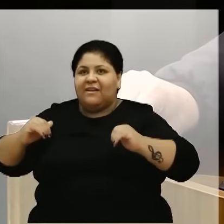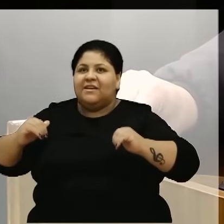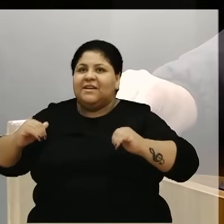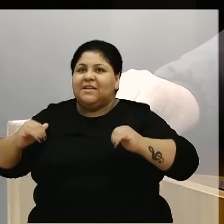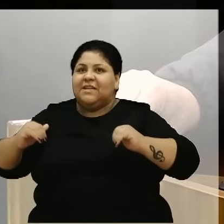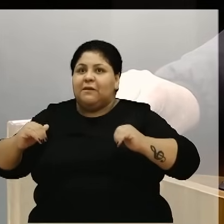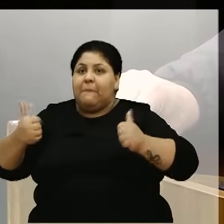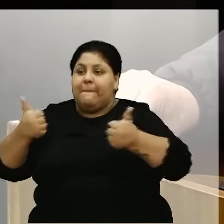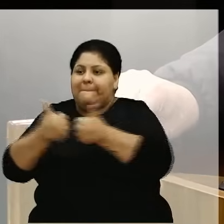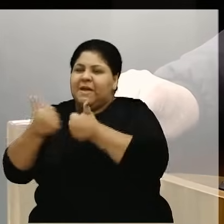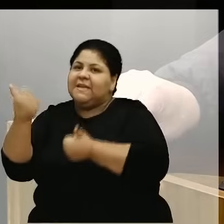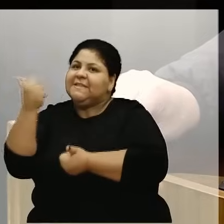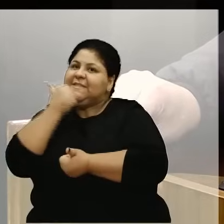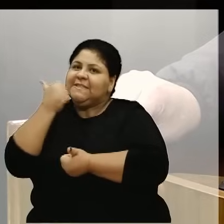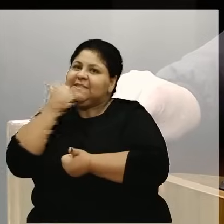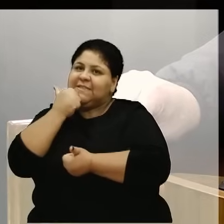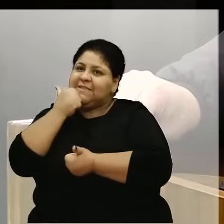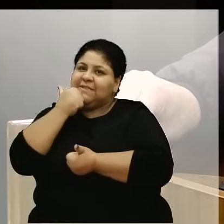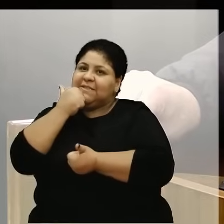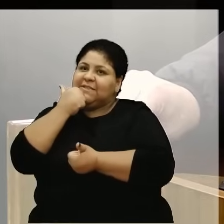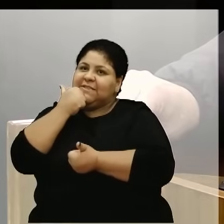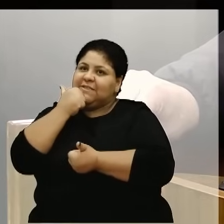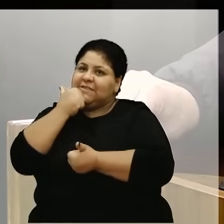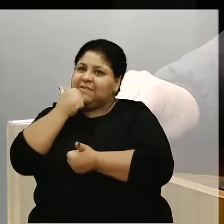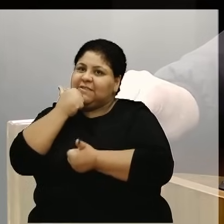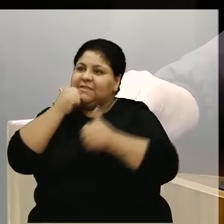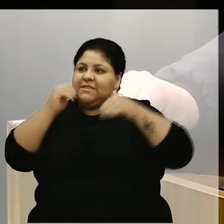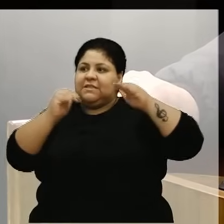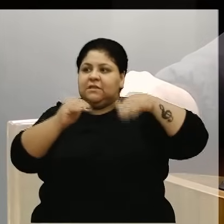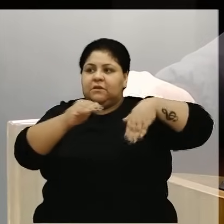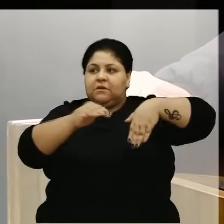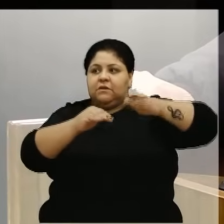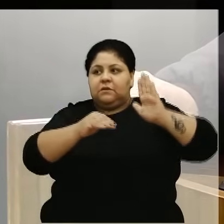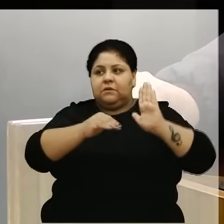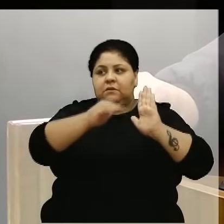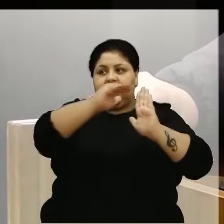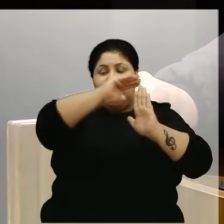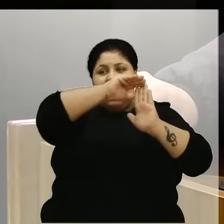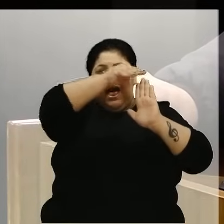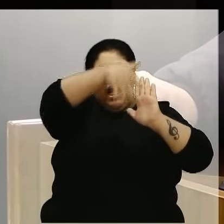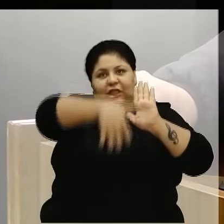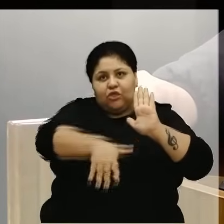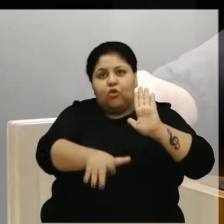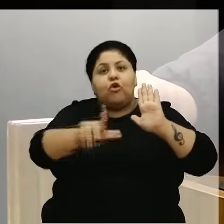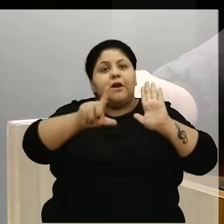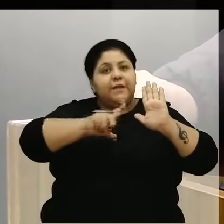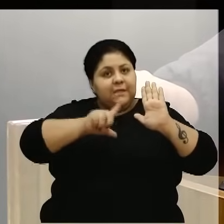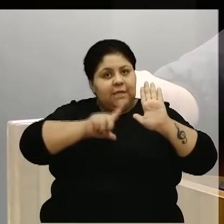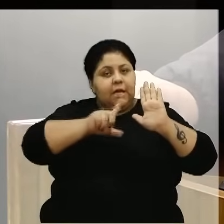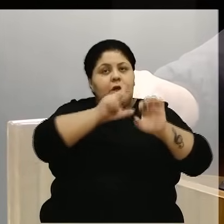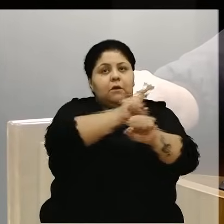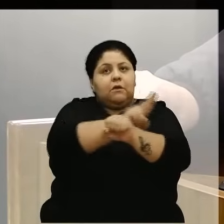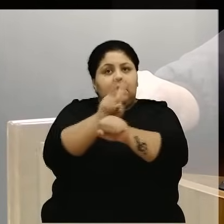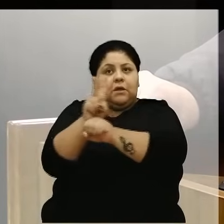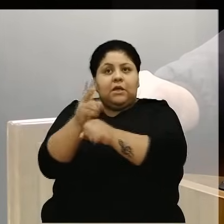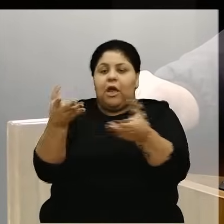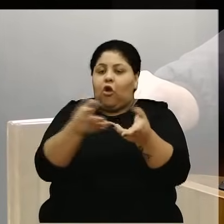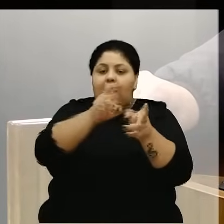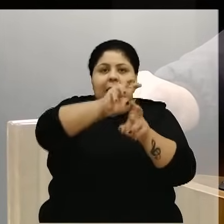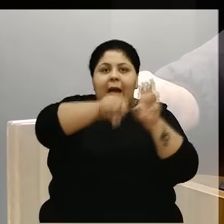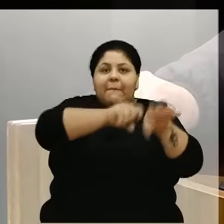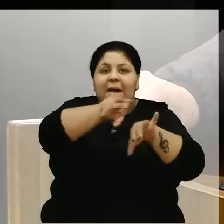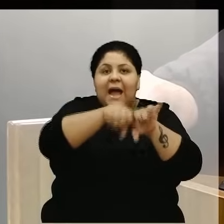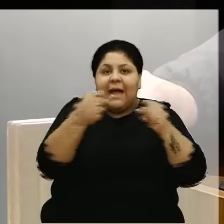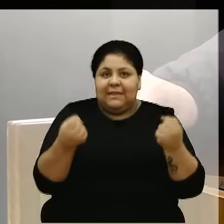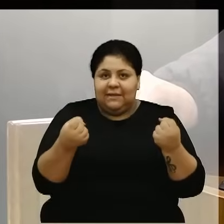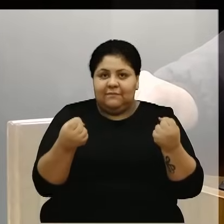ou seja, a torre ela está condenada, ela tem que sofrer processo de conserto, de avaria, e ela foi amarrada nesse momento.